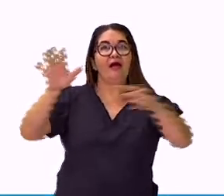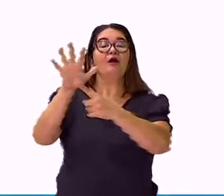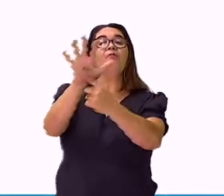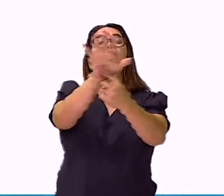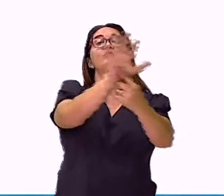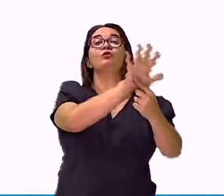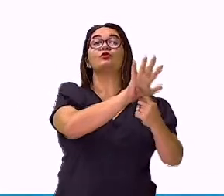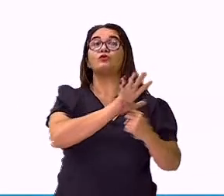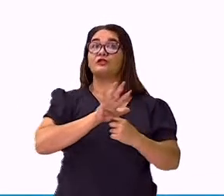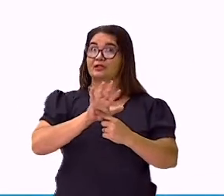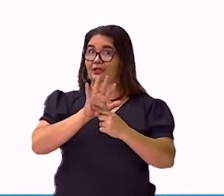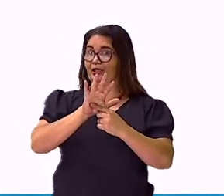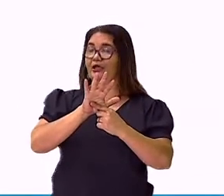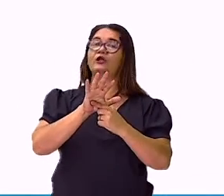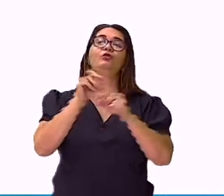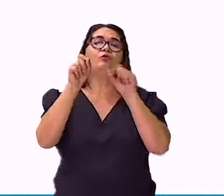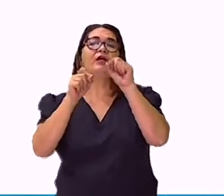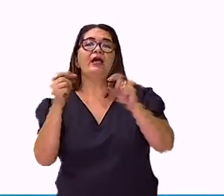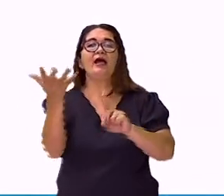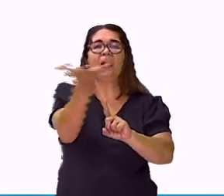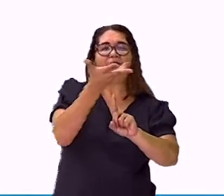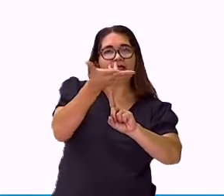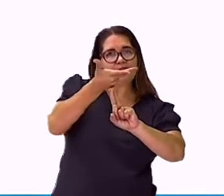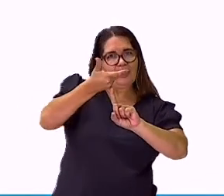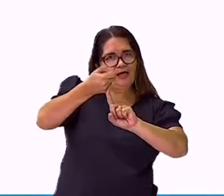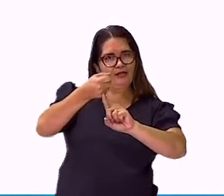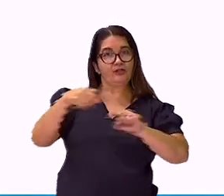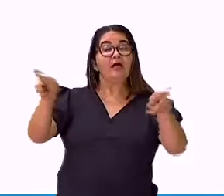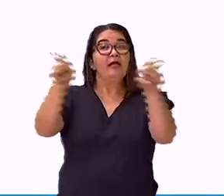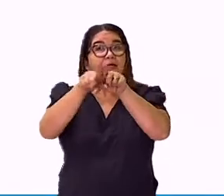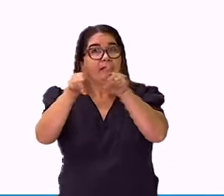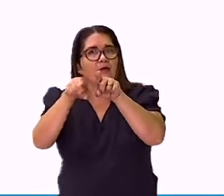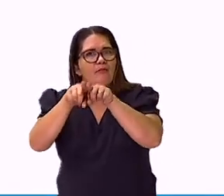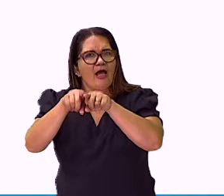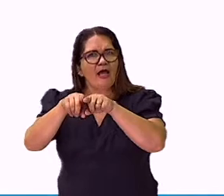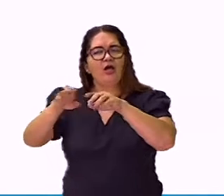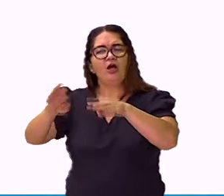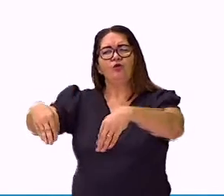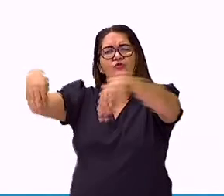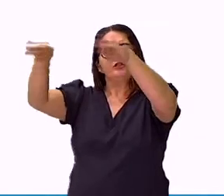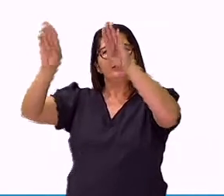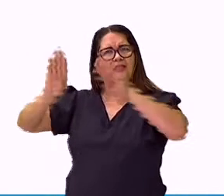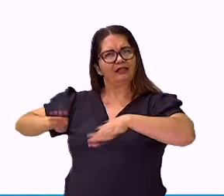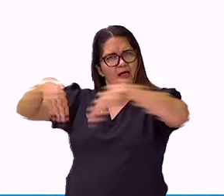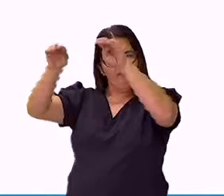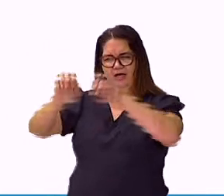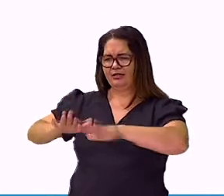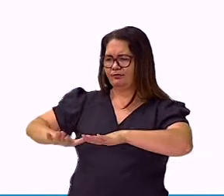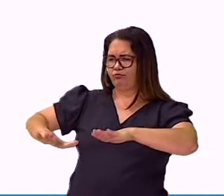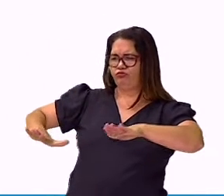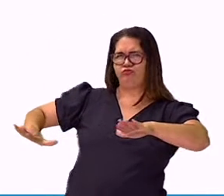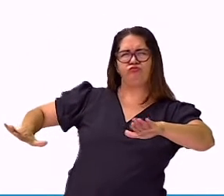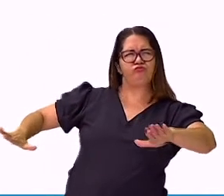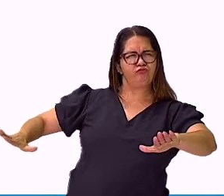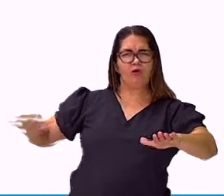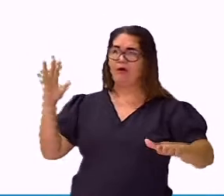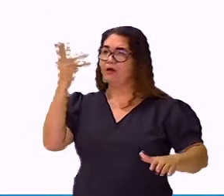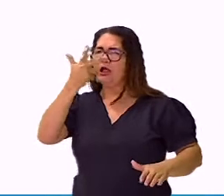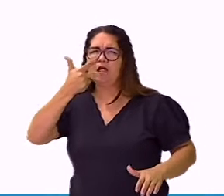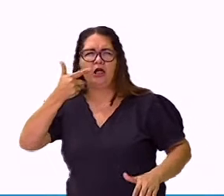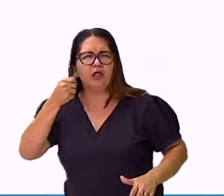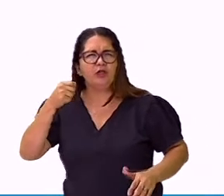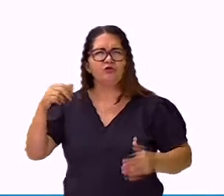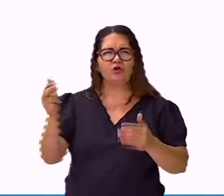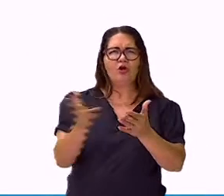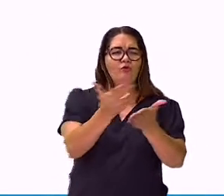persa é famosa pelos belos tapetes reconhecidos em todo o mundo. Seus desenhos elaborados